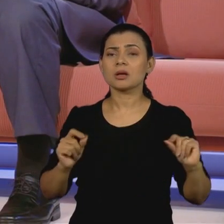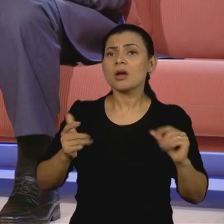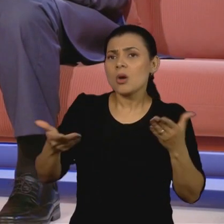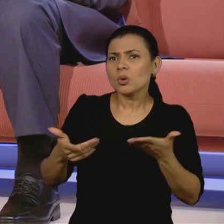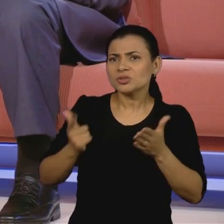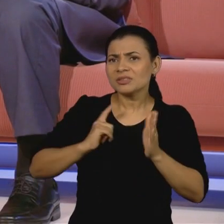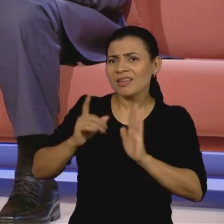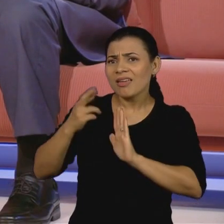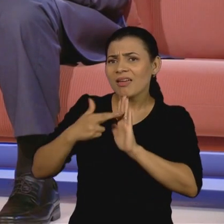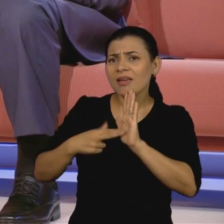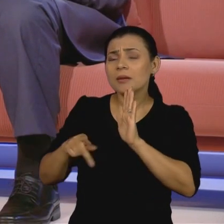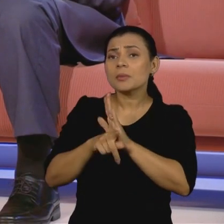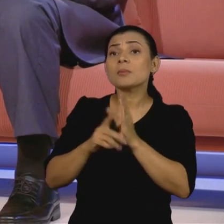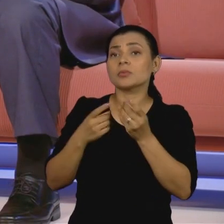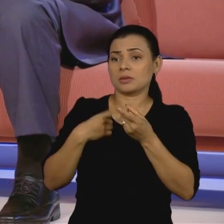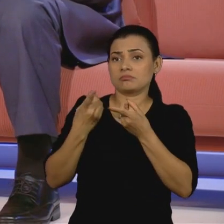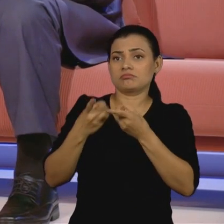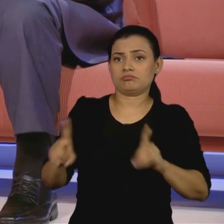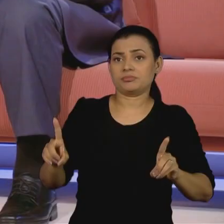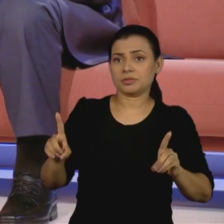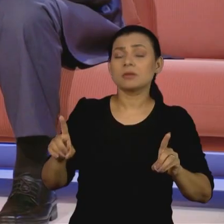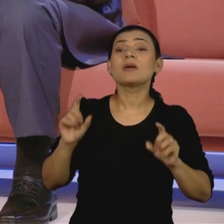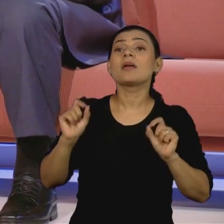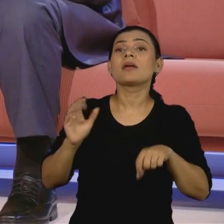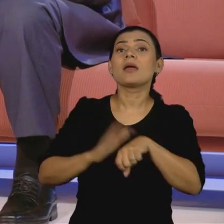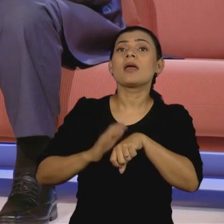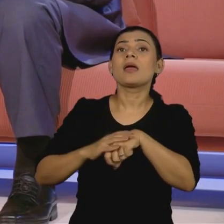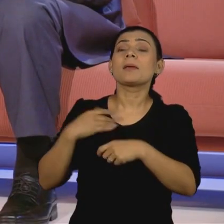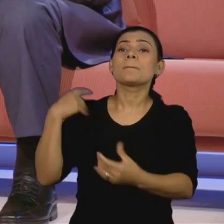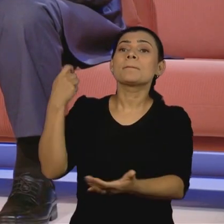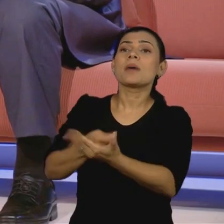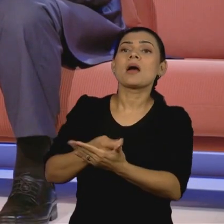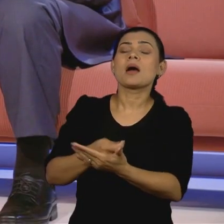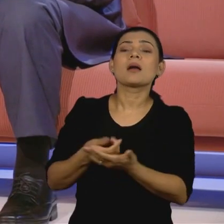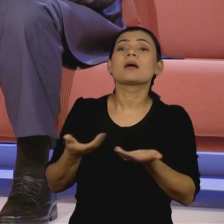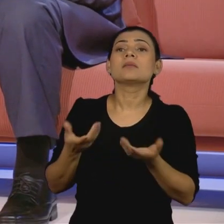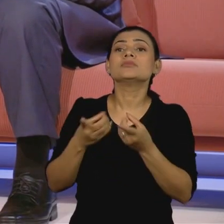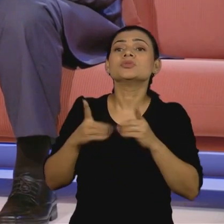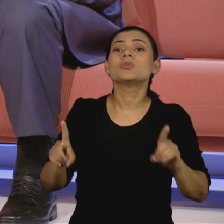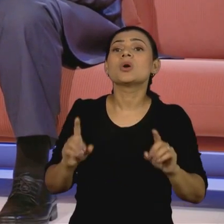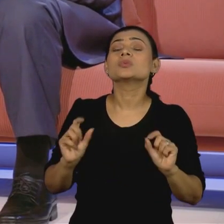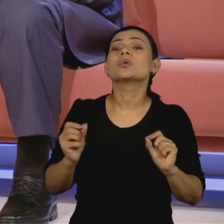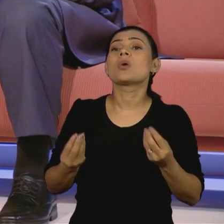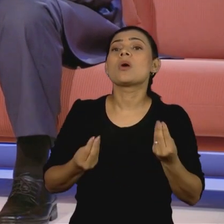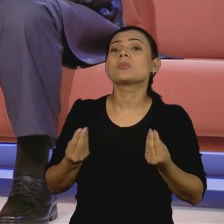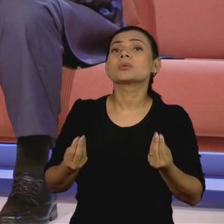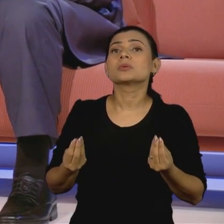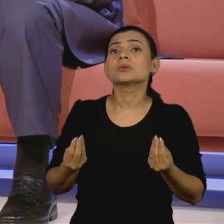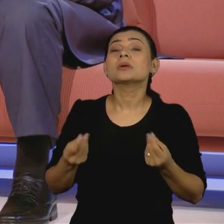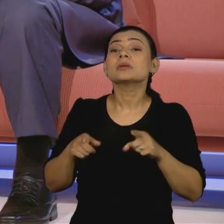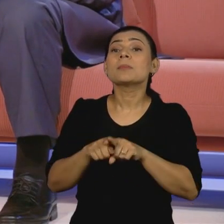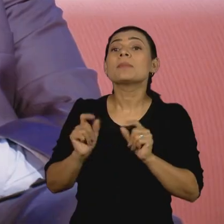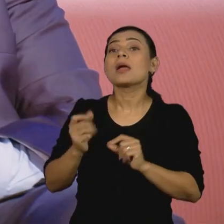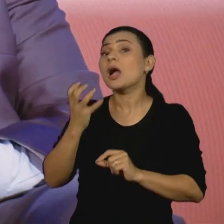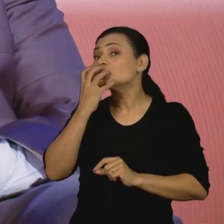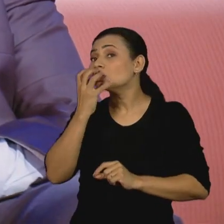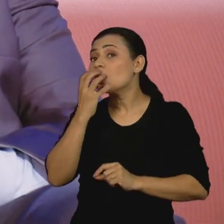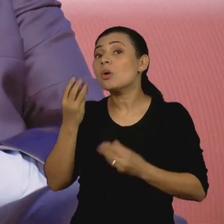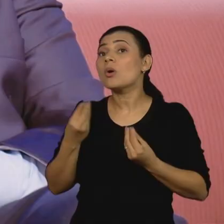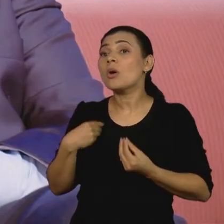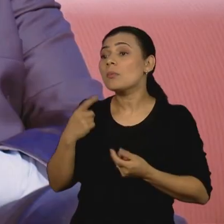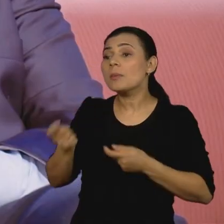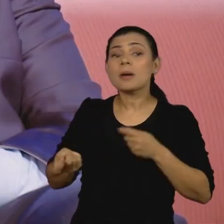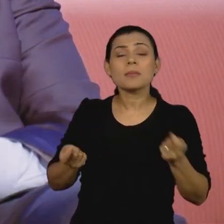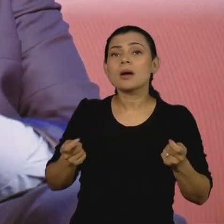para separação do casal e quem arca com o pagamento dos custos dos pets, né? Você não tem